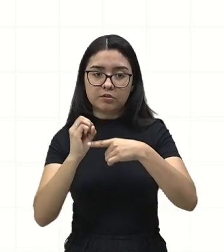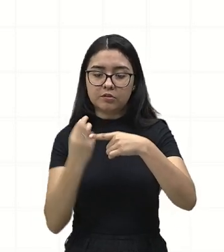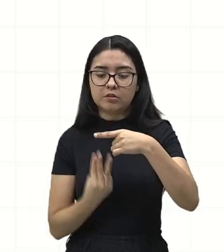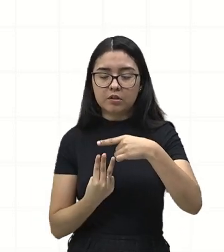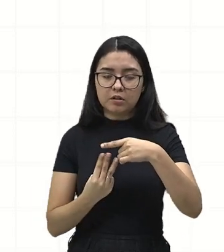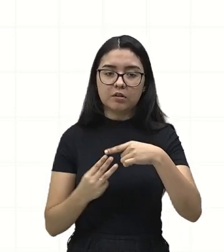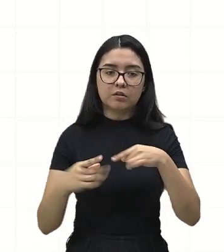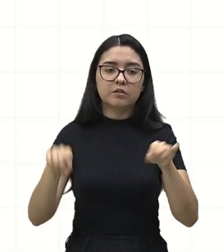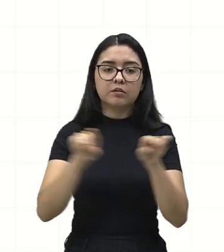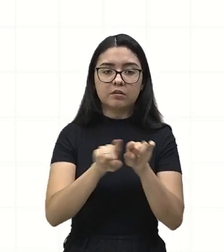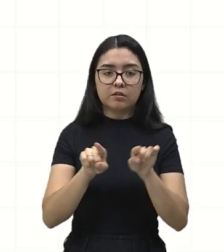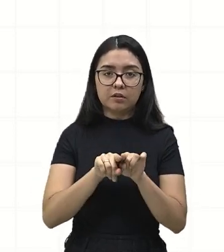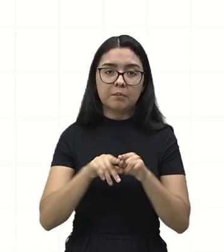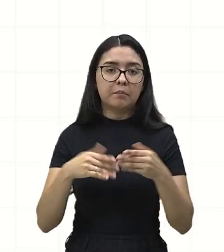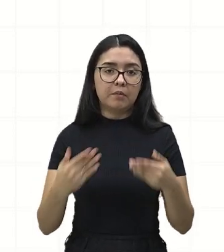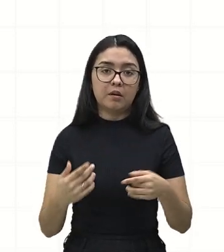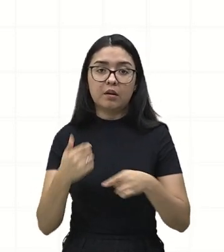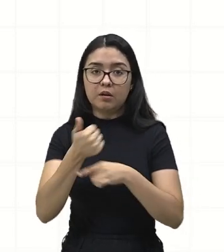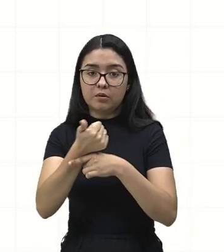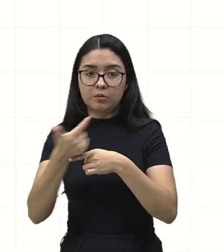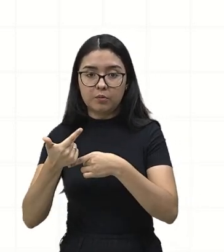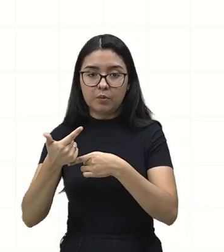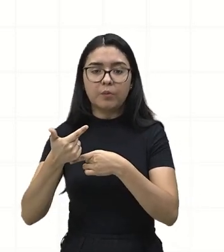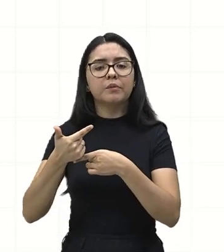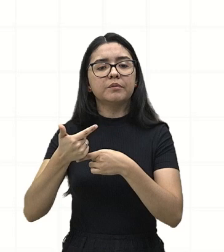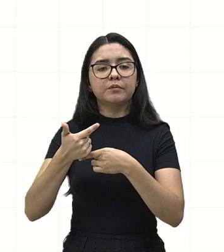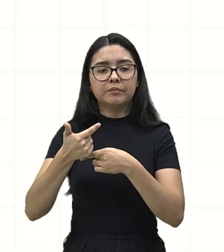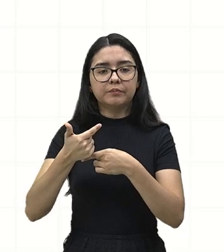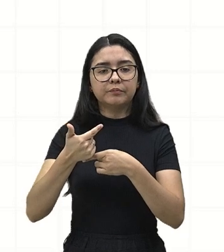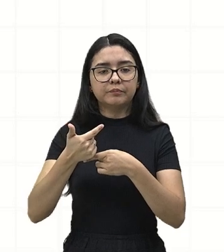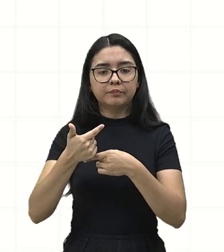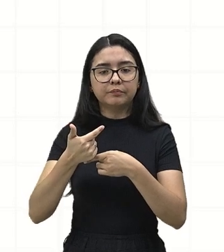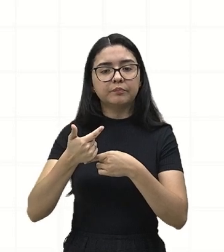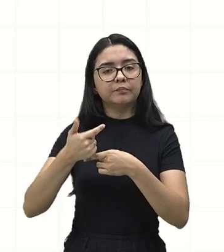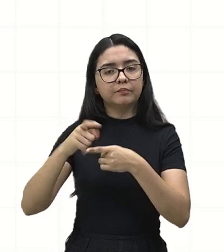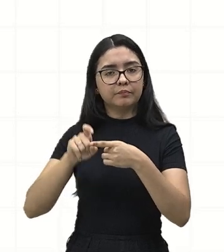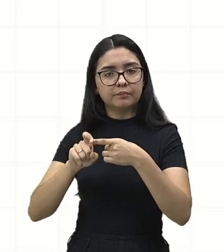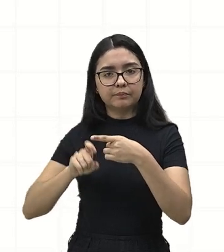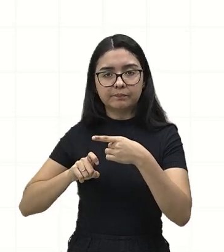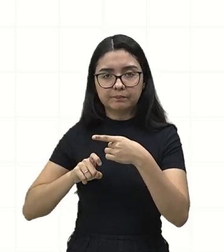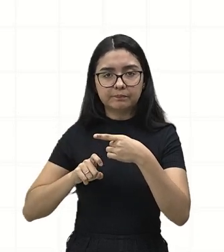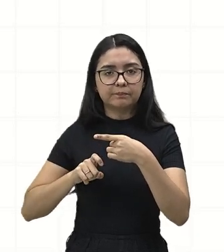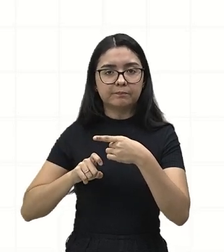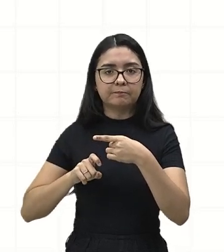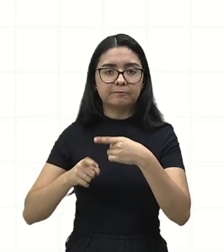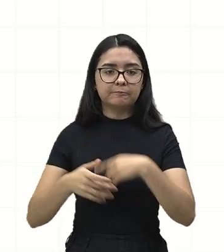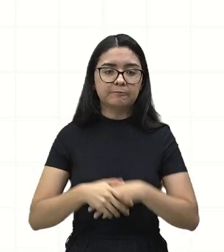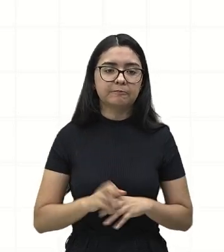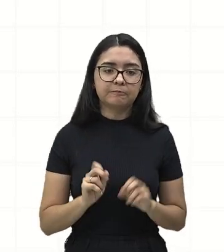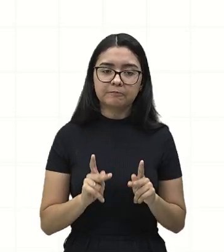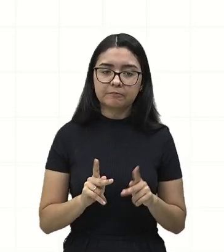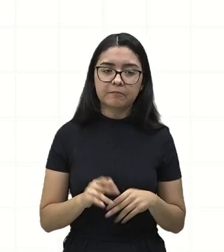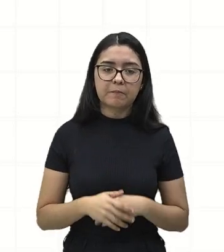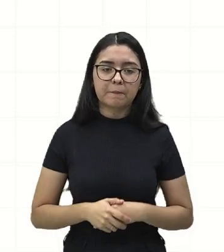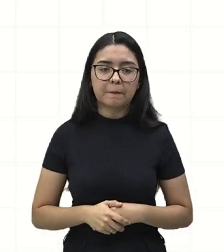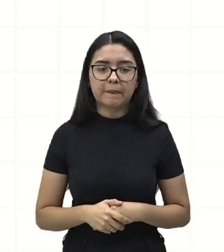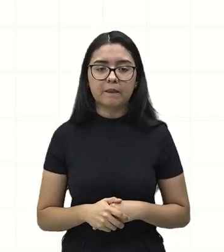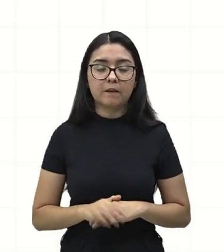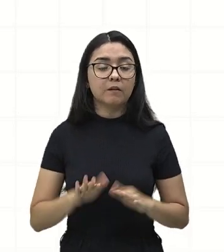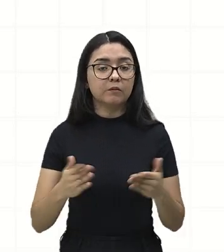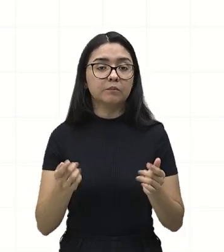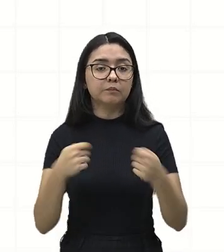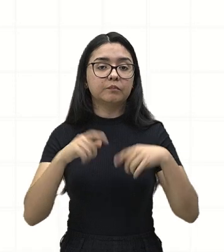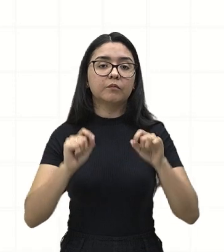assim como 12 estará para o meu x aqui, ó. Tudo bem? Então, eu já posso